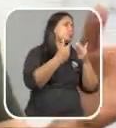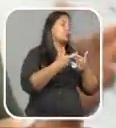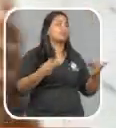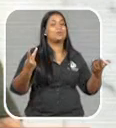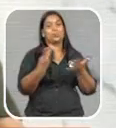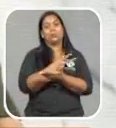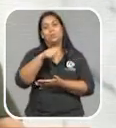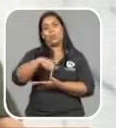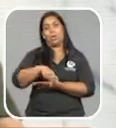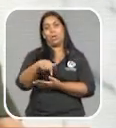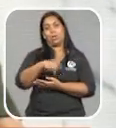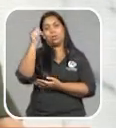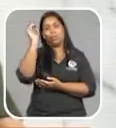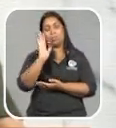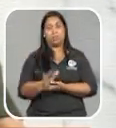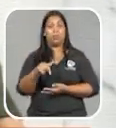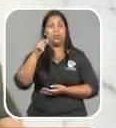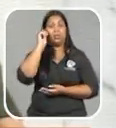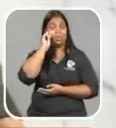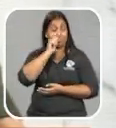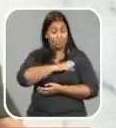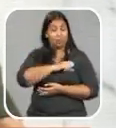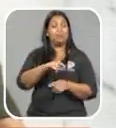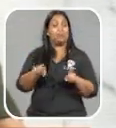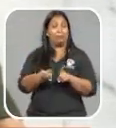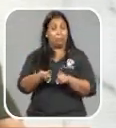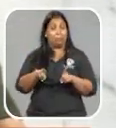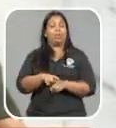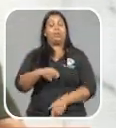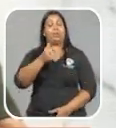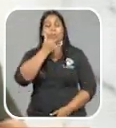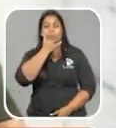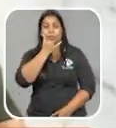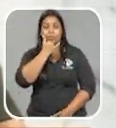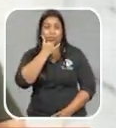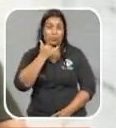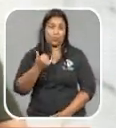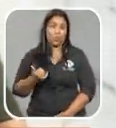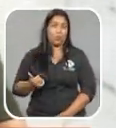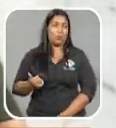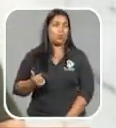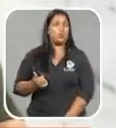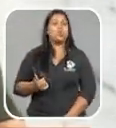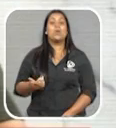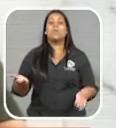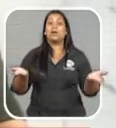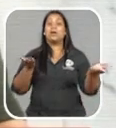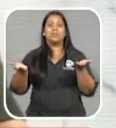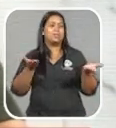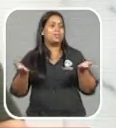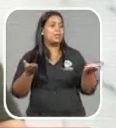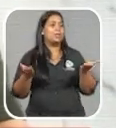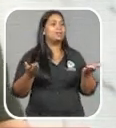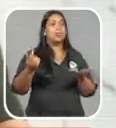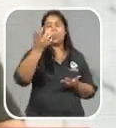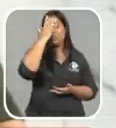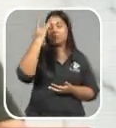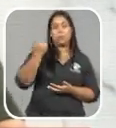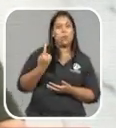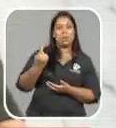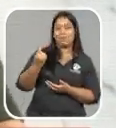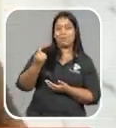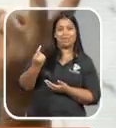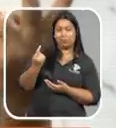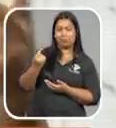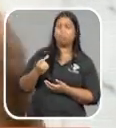uma desculpa, né, que é da, como é que chama, licitação deserta, não ia aparecer ninguém. Isso, não ia aparecer ninguém. É tudo mentira, porque um dos maiores cartéis que